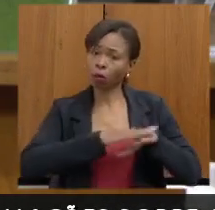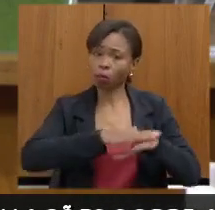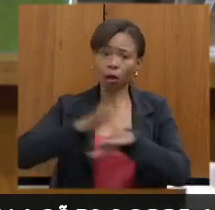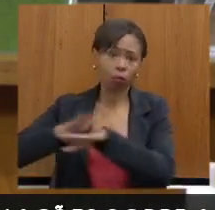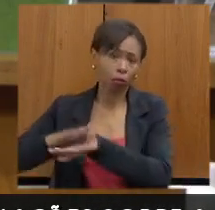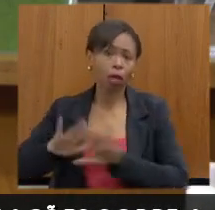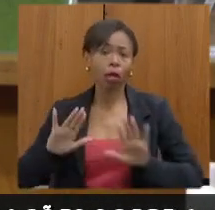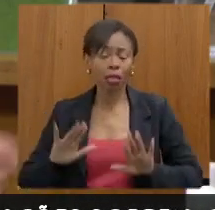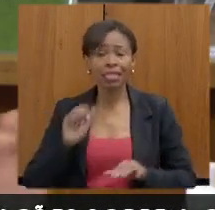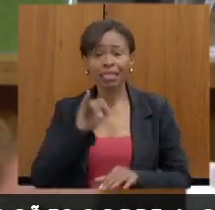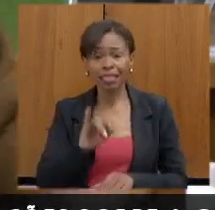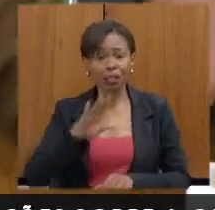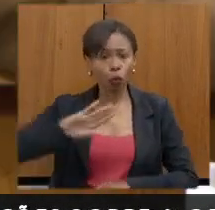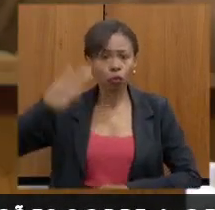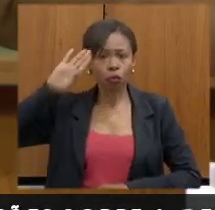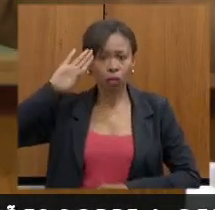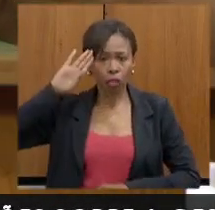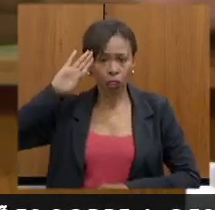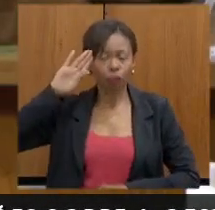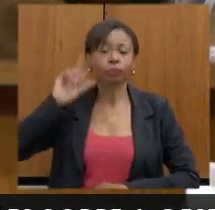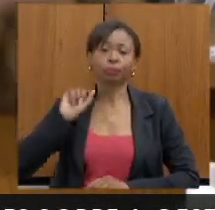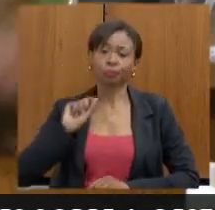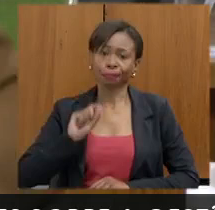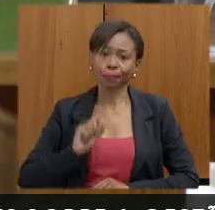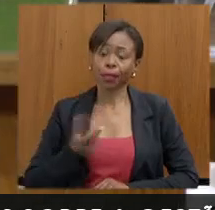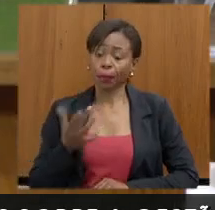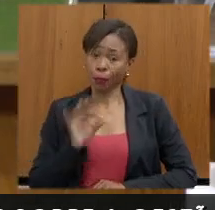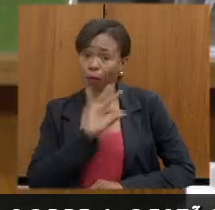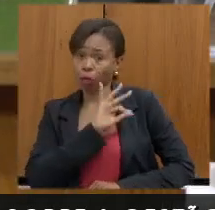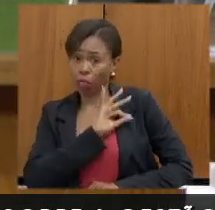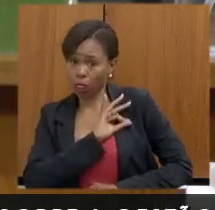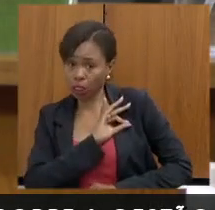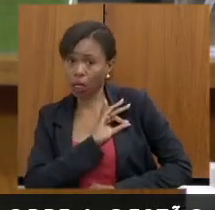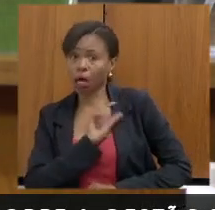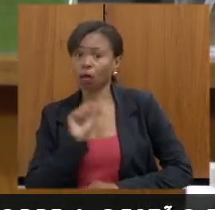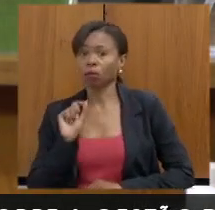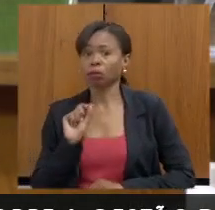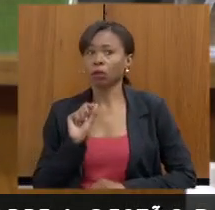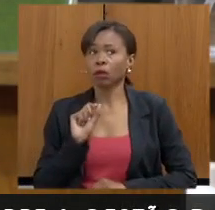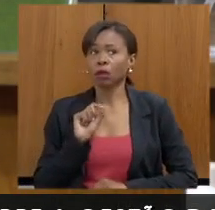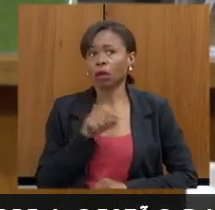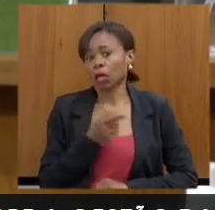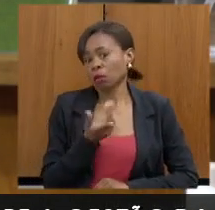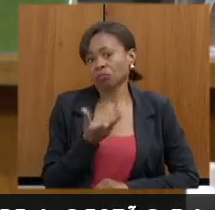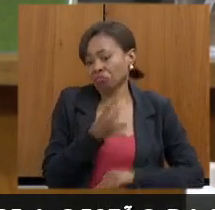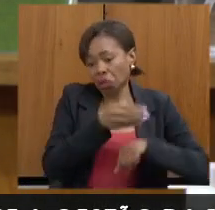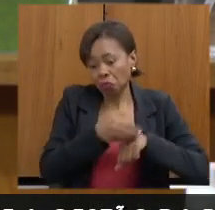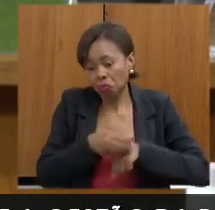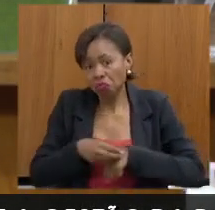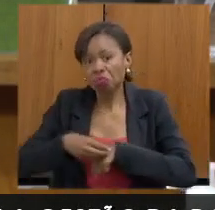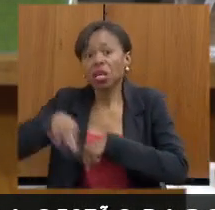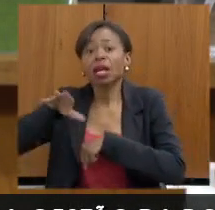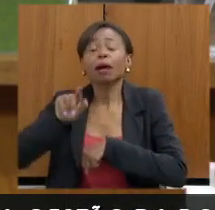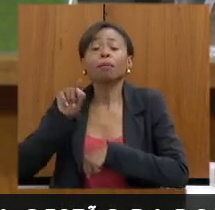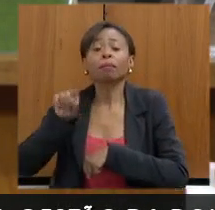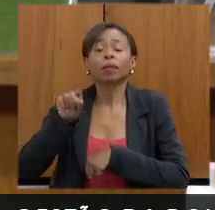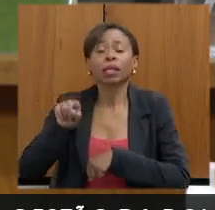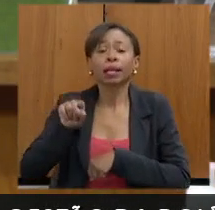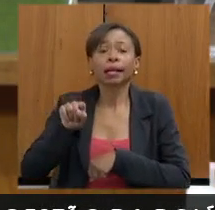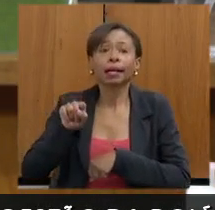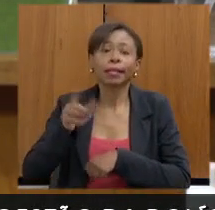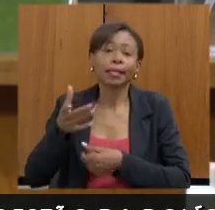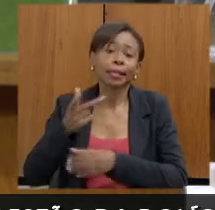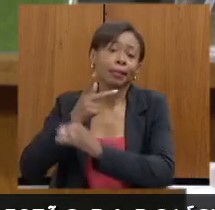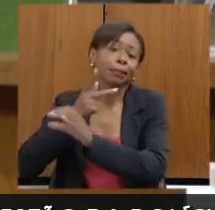um policial daquele entregar ou na delegacia de polícia é né porque na função